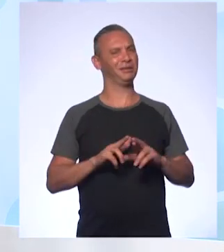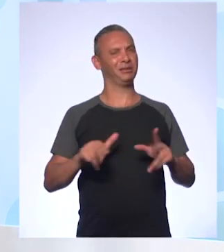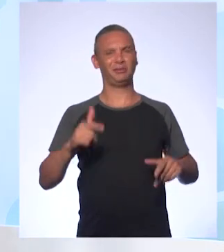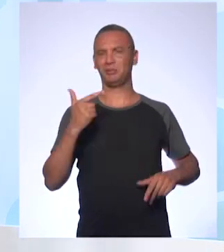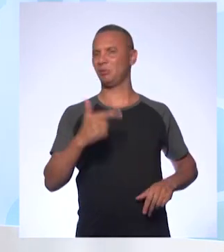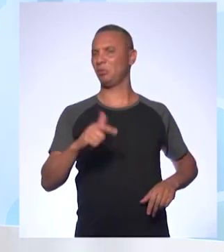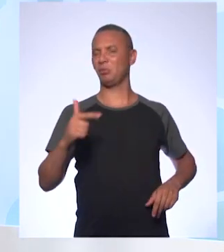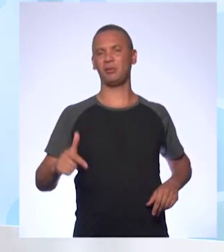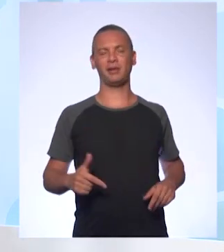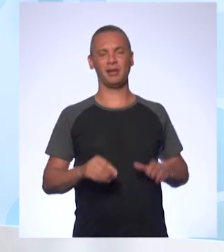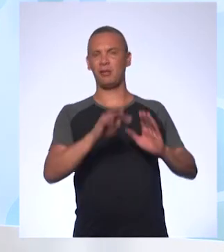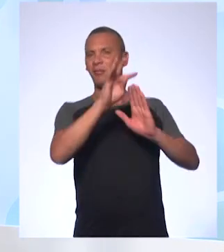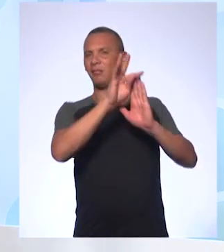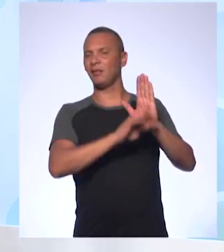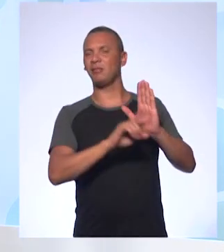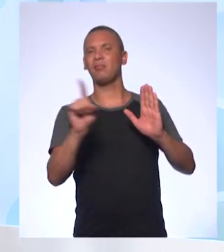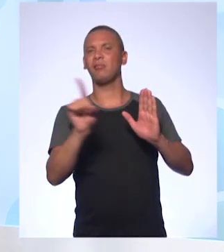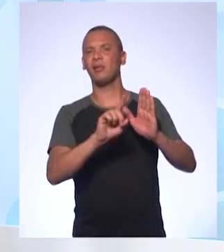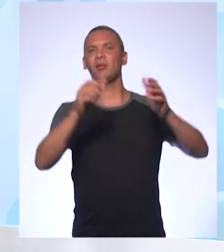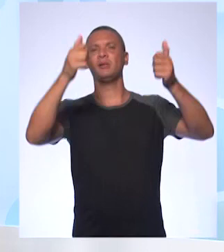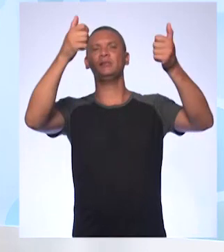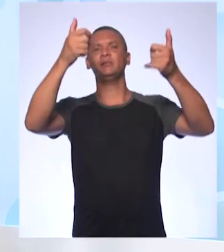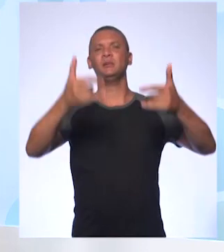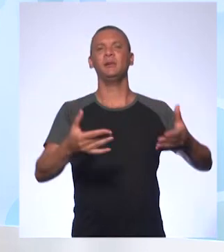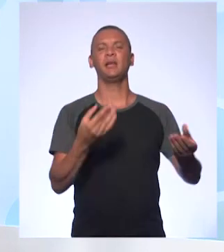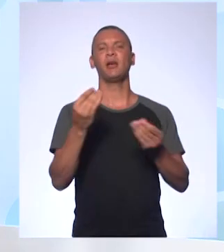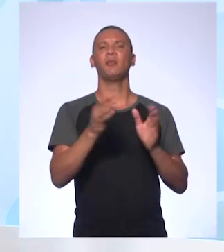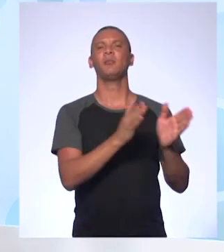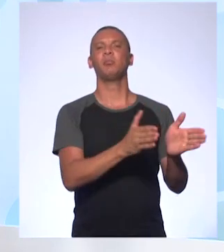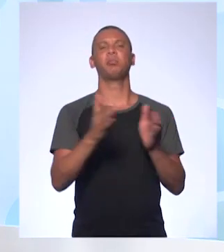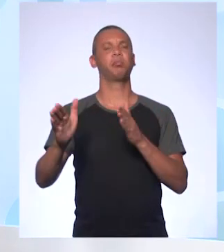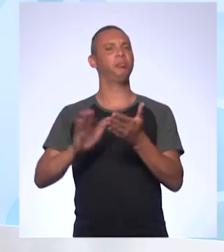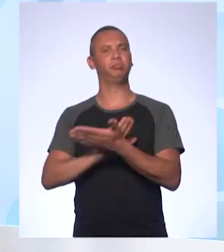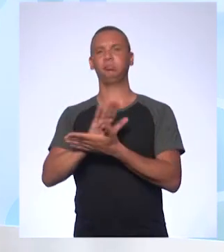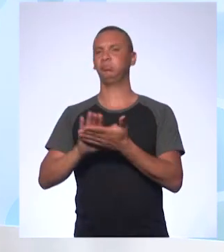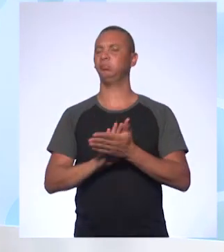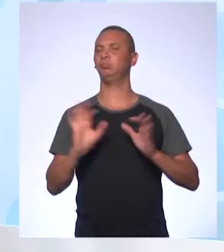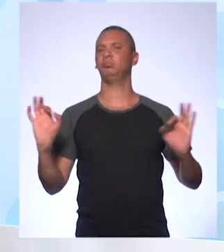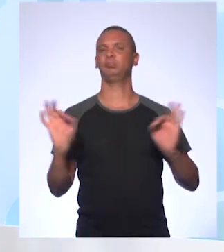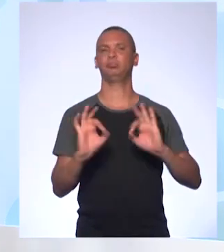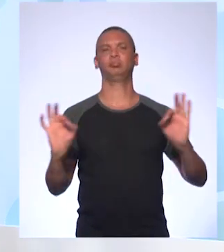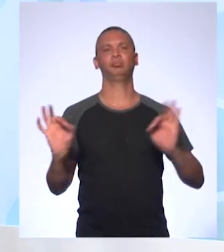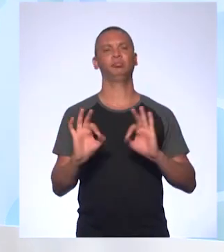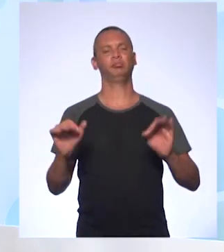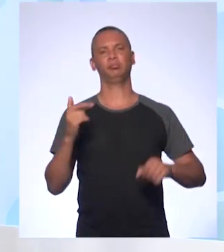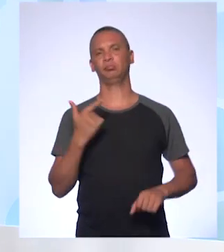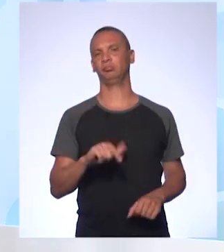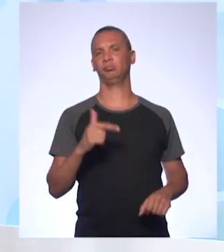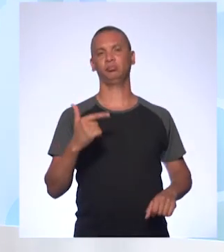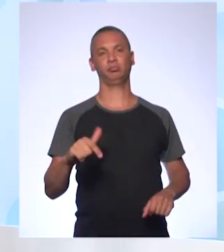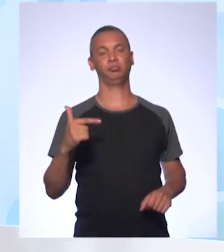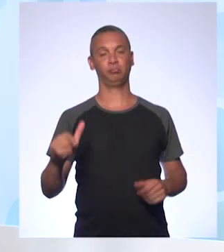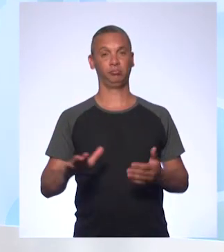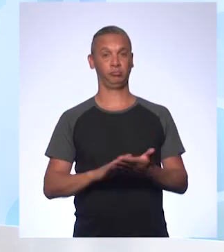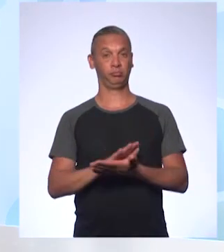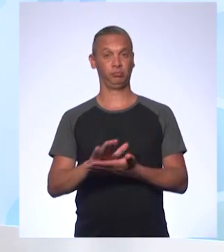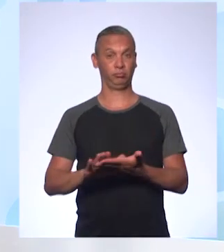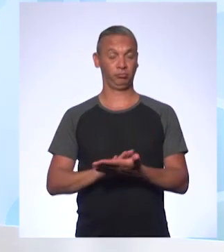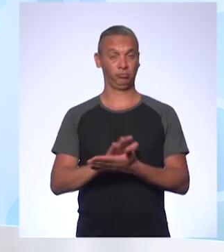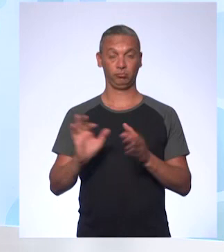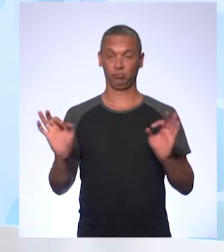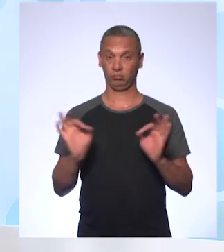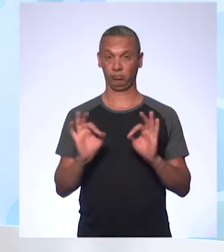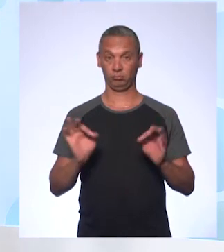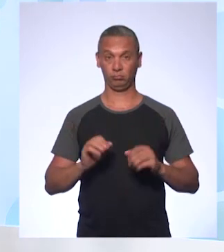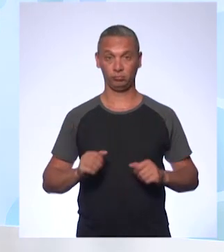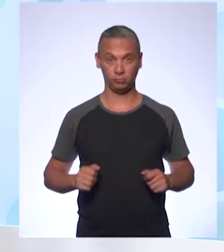em momento algum se descreve algumas etapas de como fazer essa